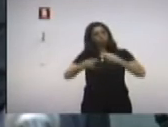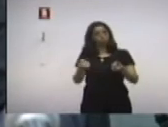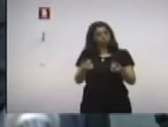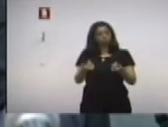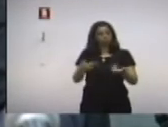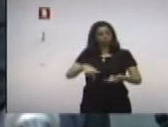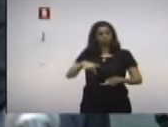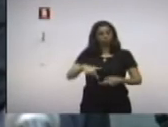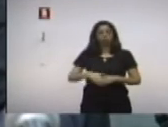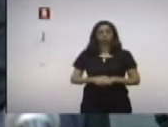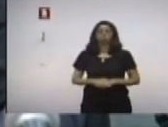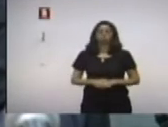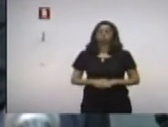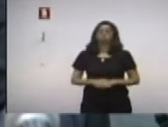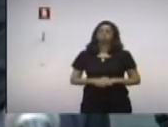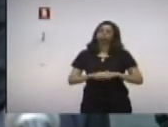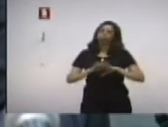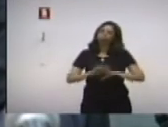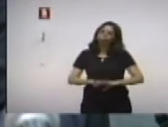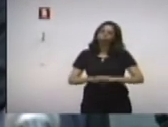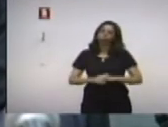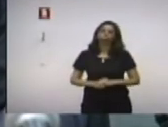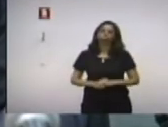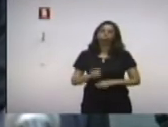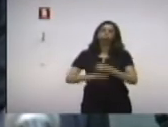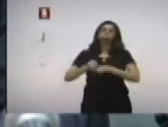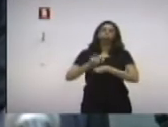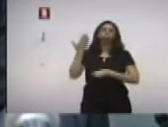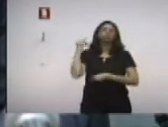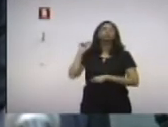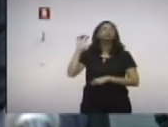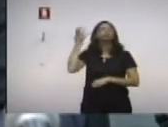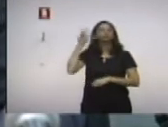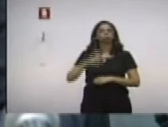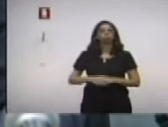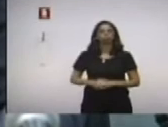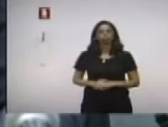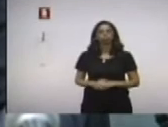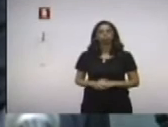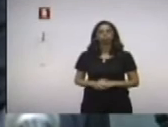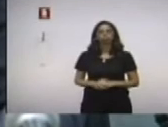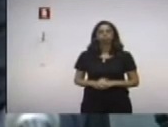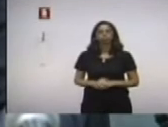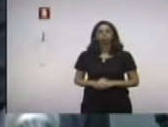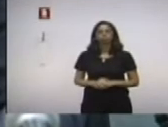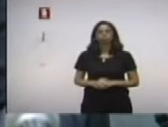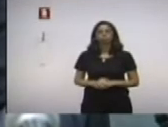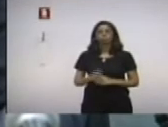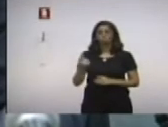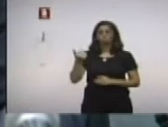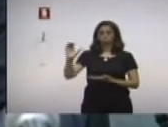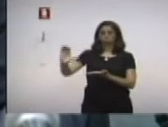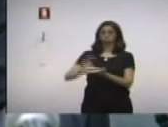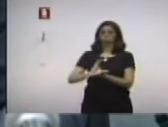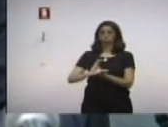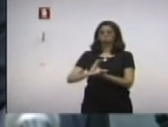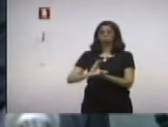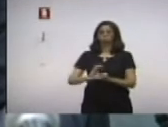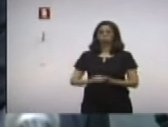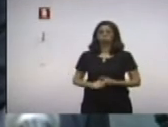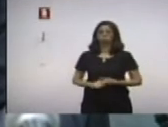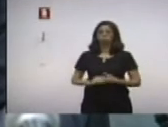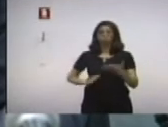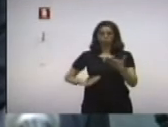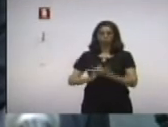seguinte E no entanto que nós vimos no ano passado foi que o orçamento ele